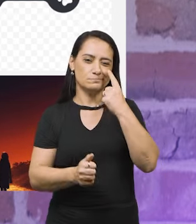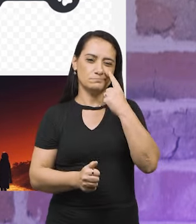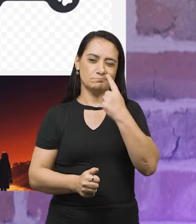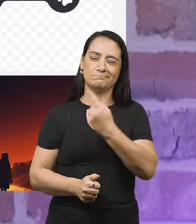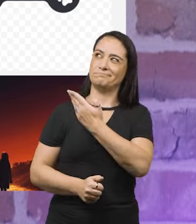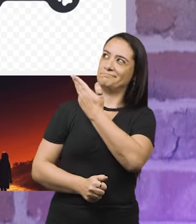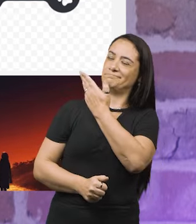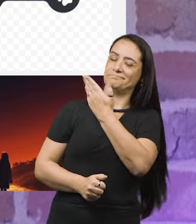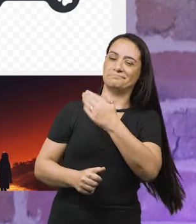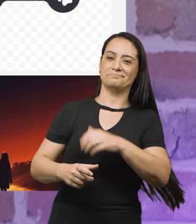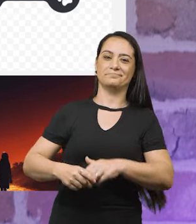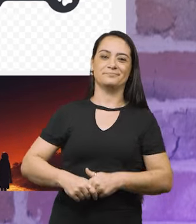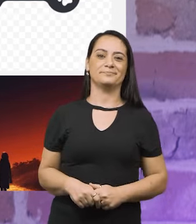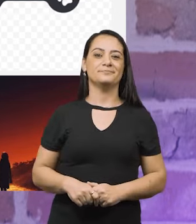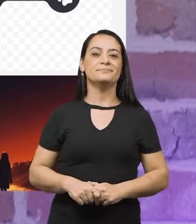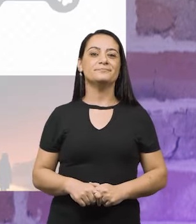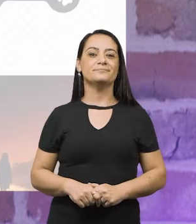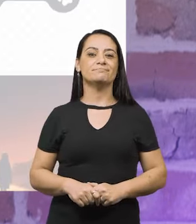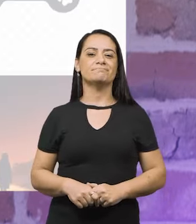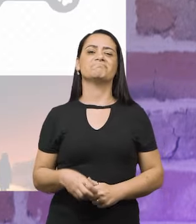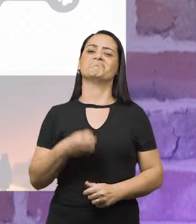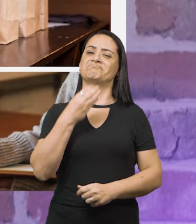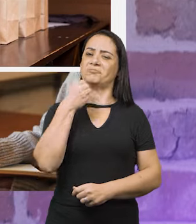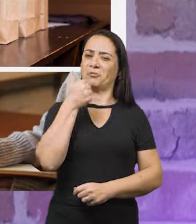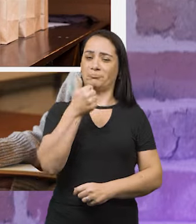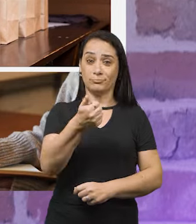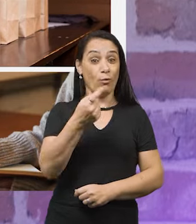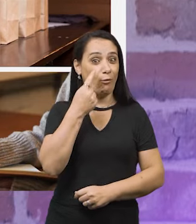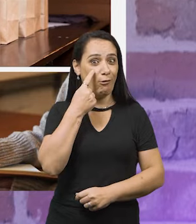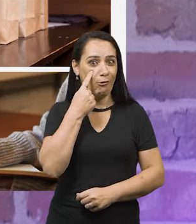com café.